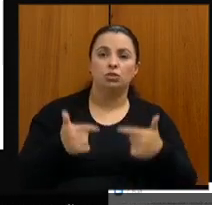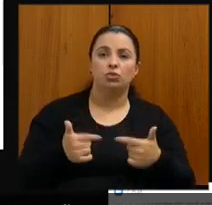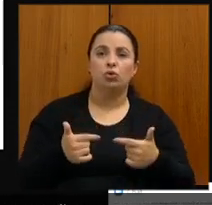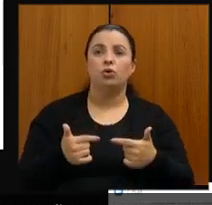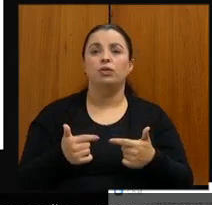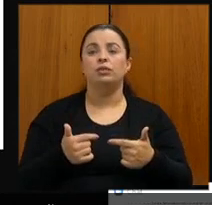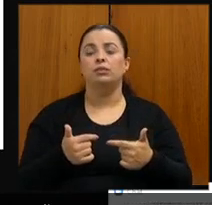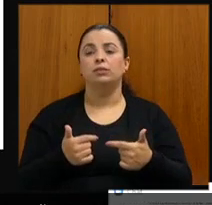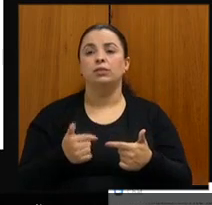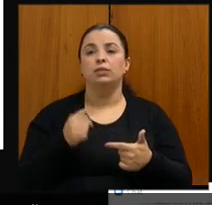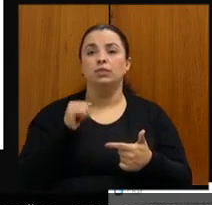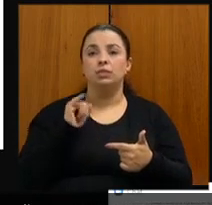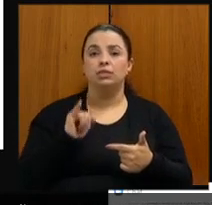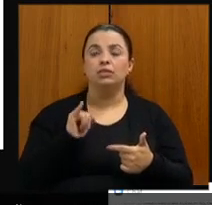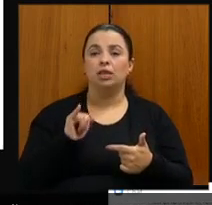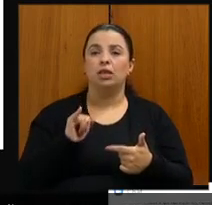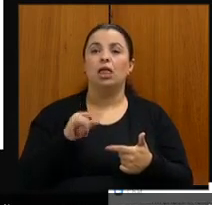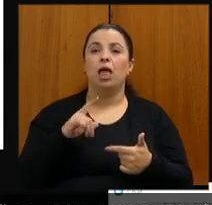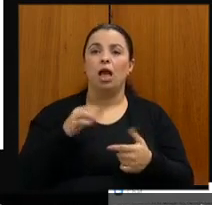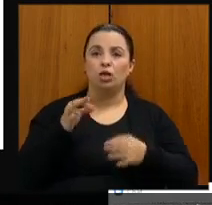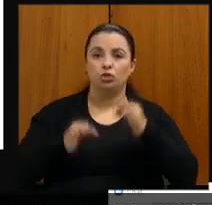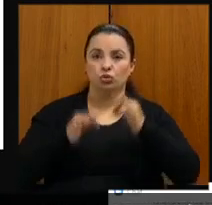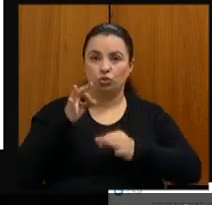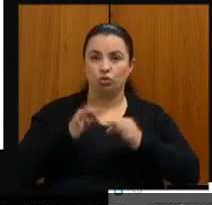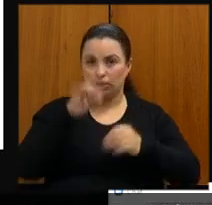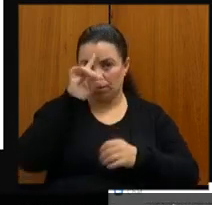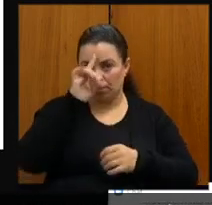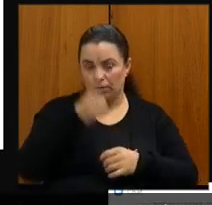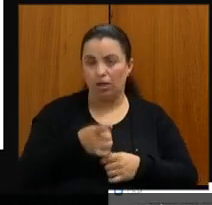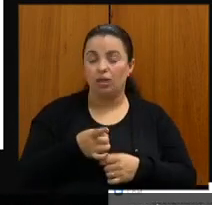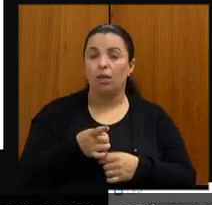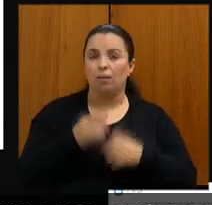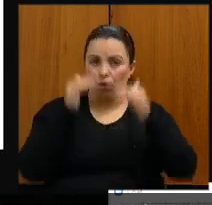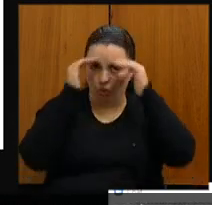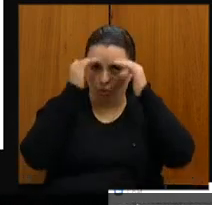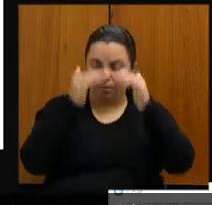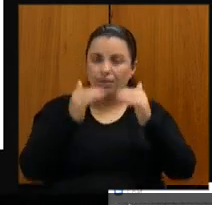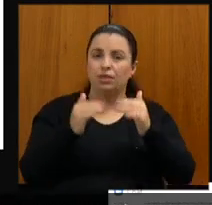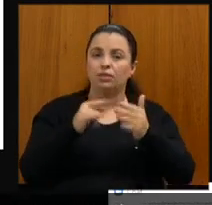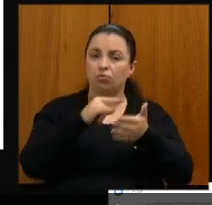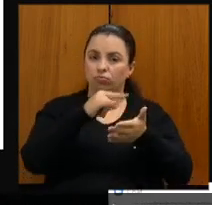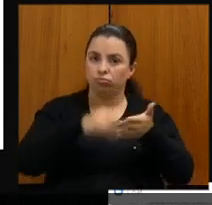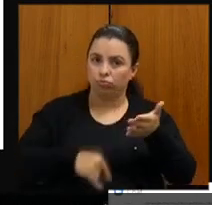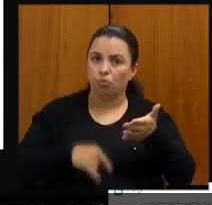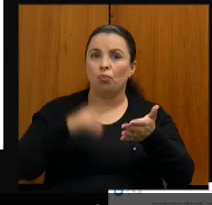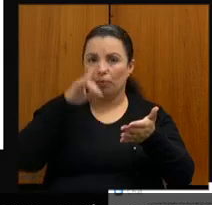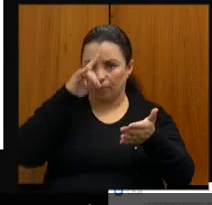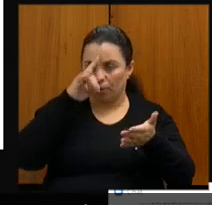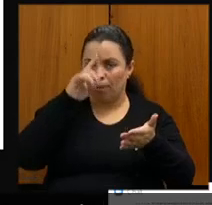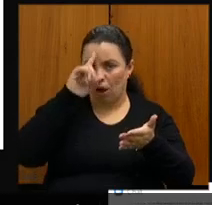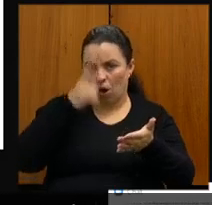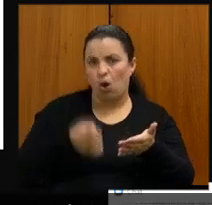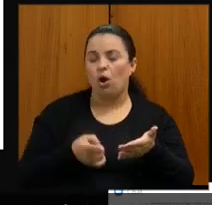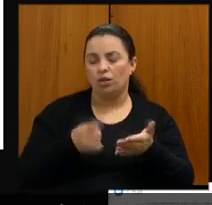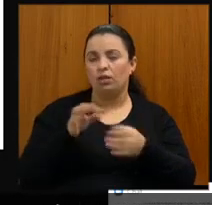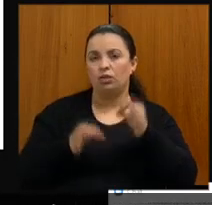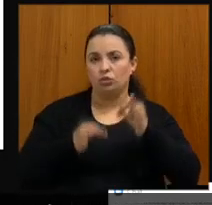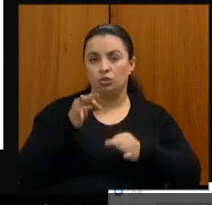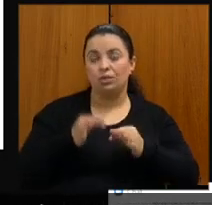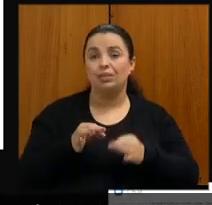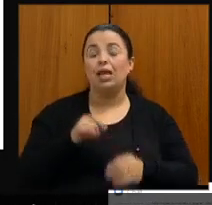pelo pelo pela pelo Judiciário para cumprimento de mandato e eles têm demonstrado uma preocupação muito